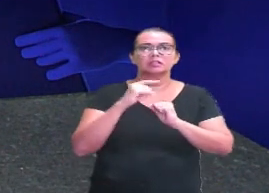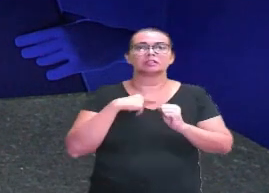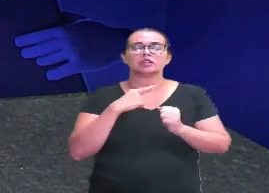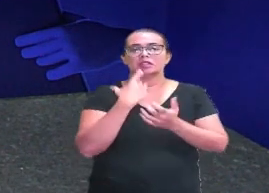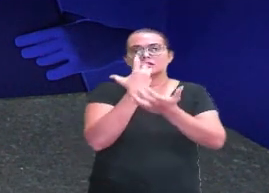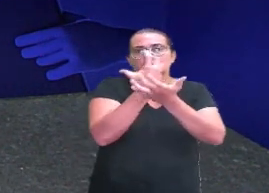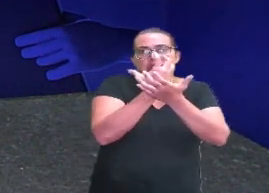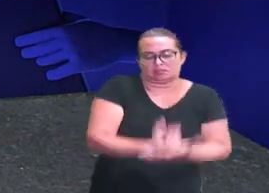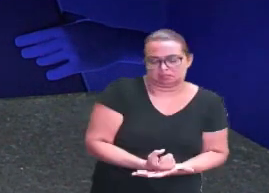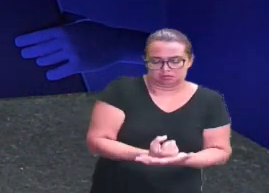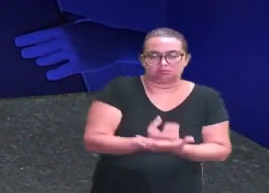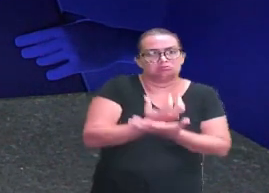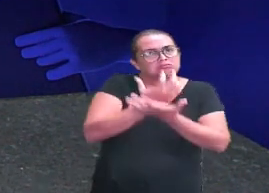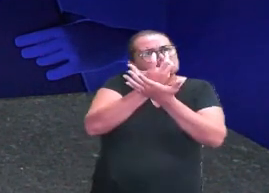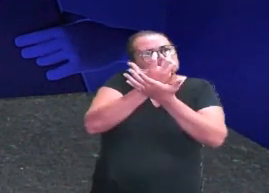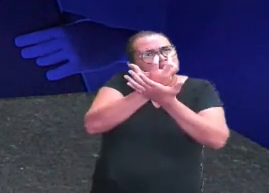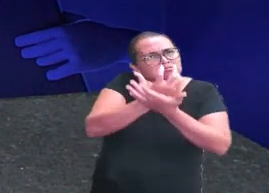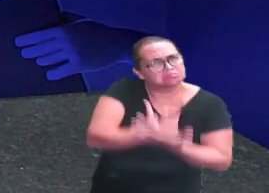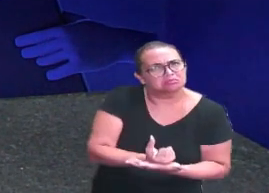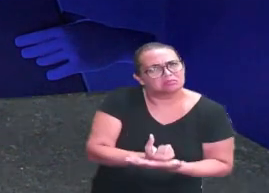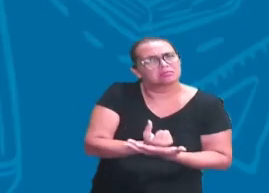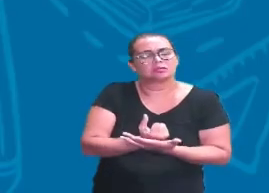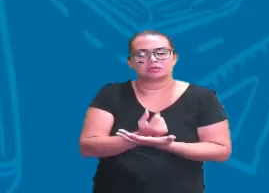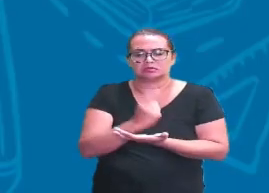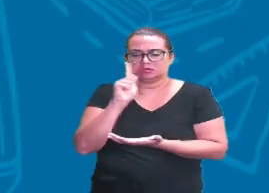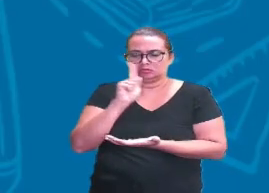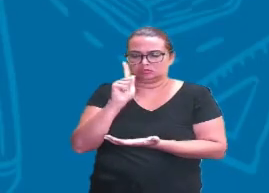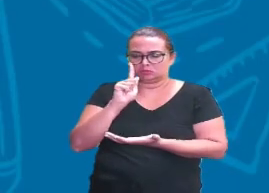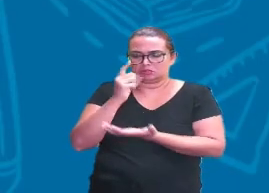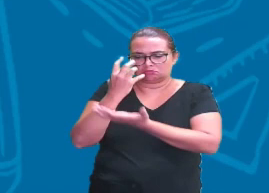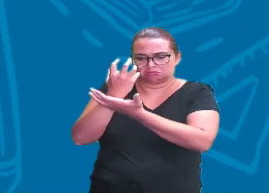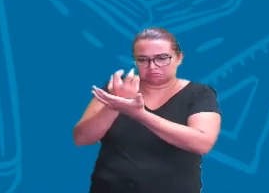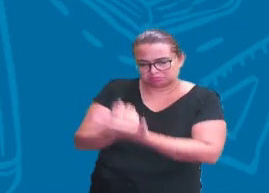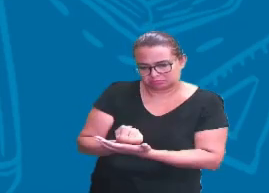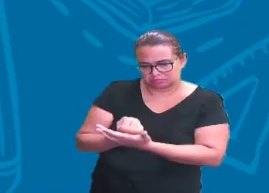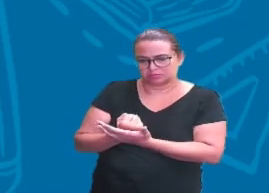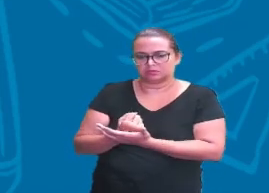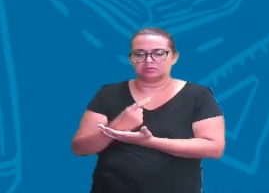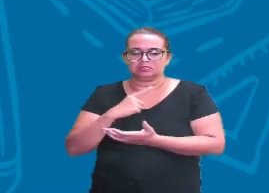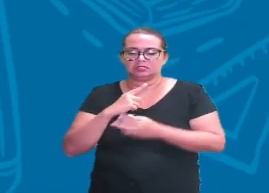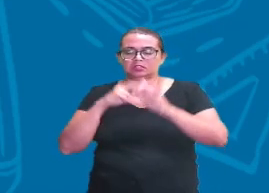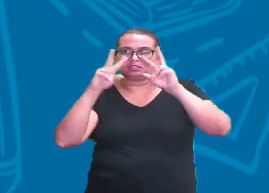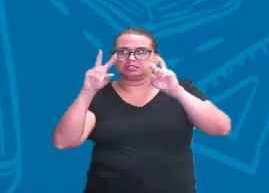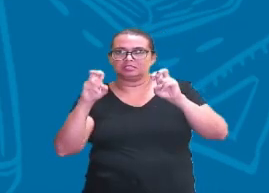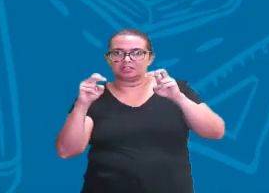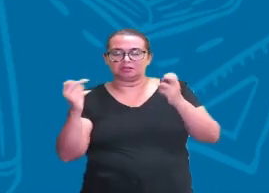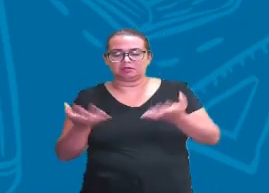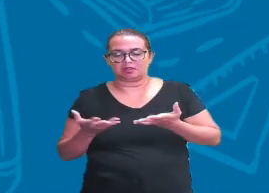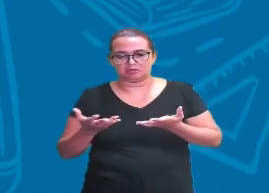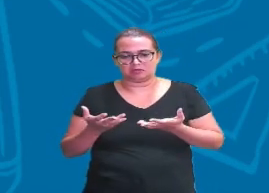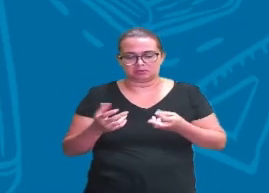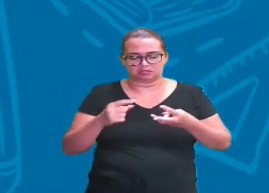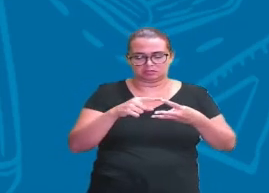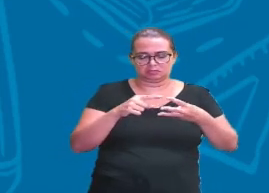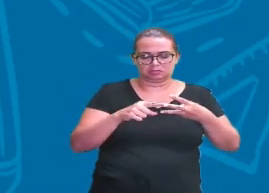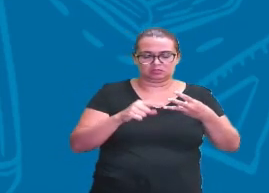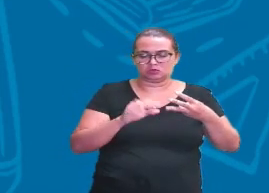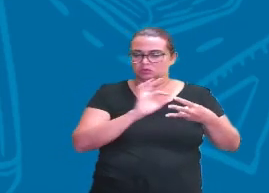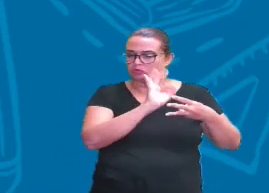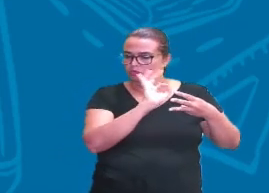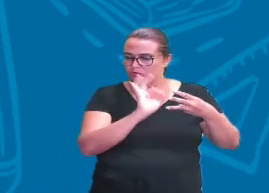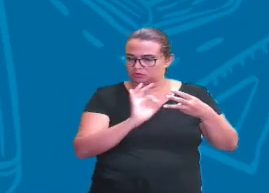gravidade, que é o nosso tema. Não vou aqui adentrar nessas 3 primeiras forças, porque não é tema de agora,